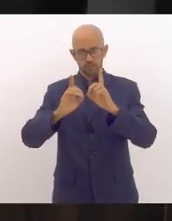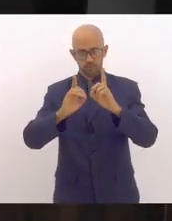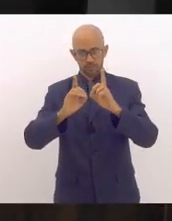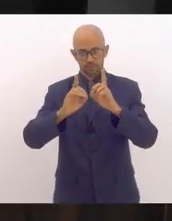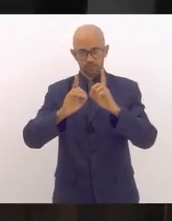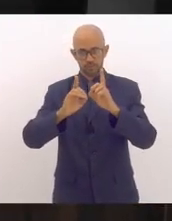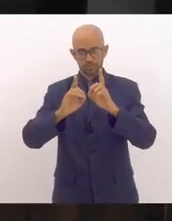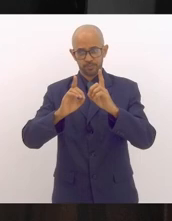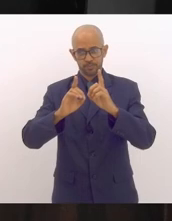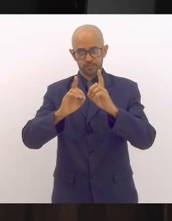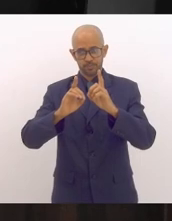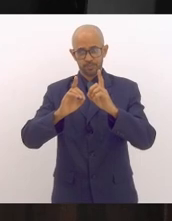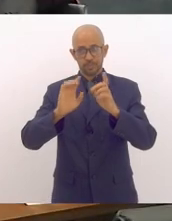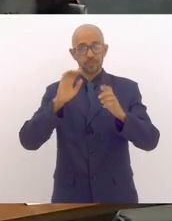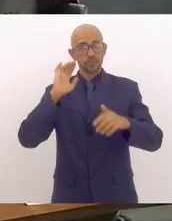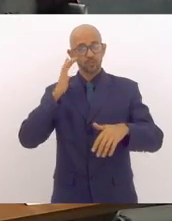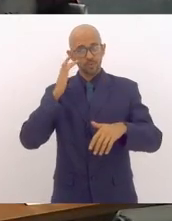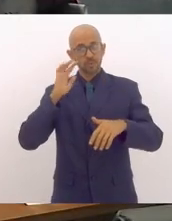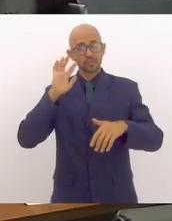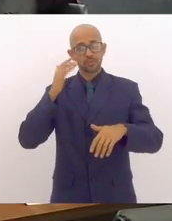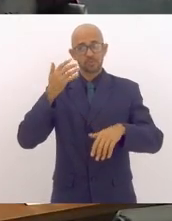Já, eu acho que eu já...